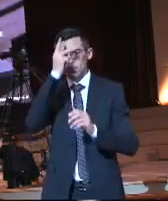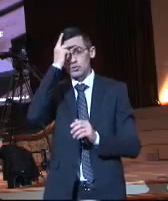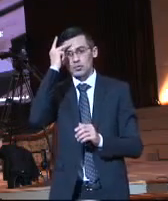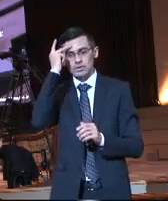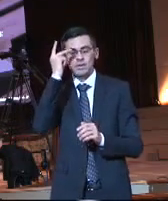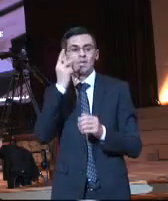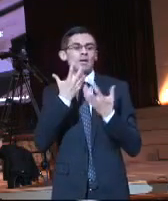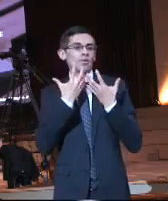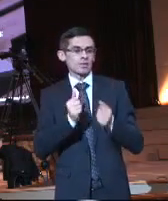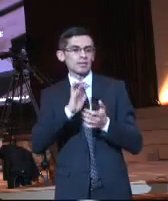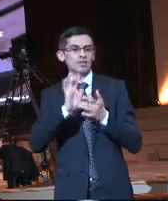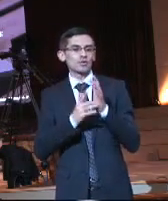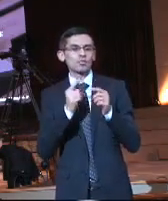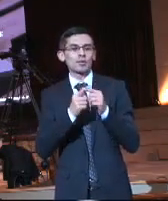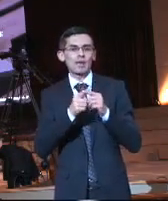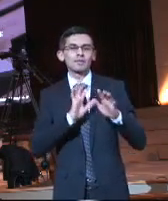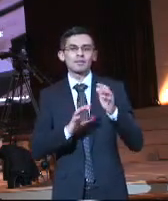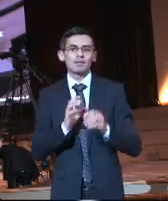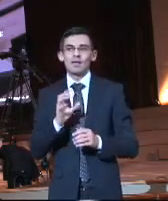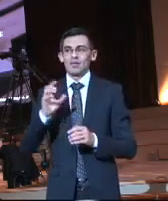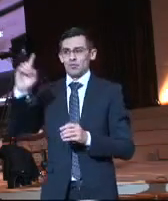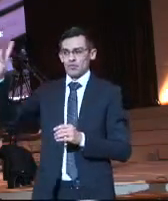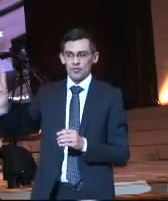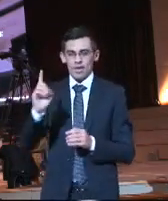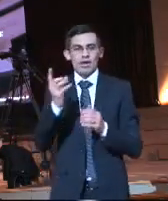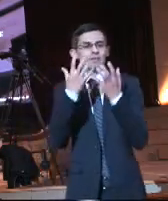como é que é? Vem pela dor.